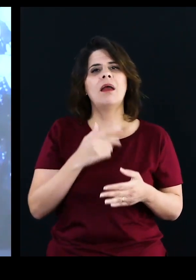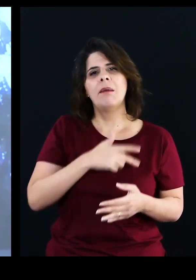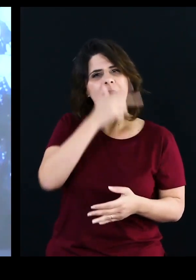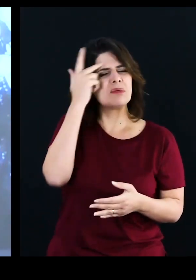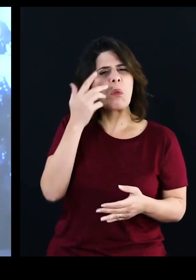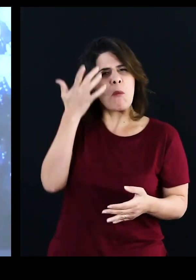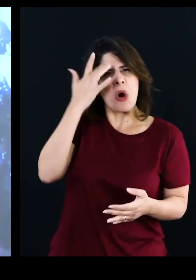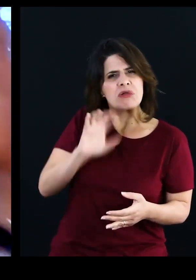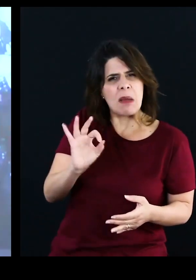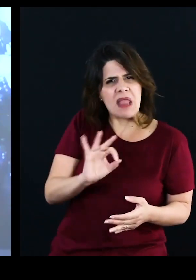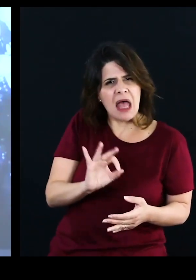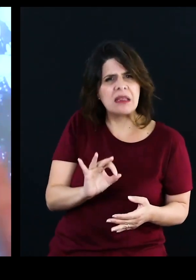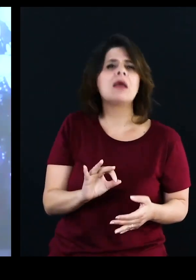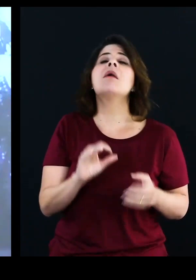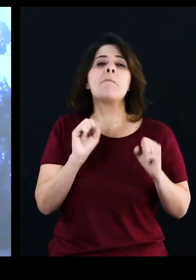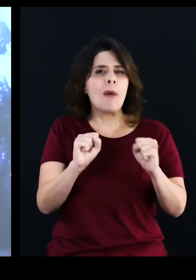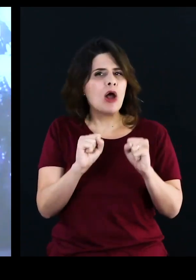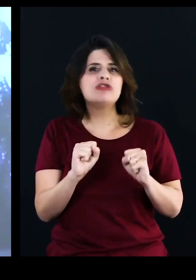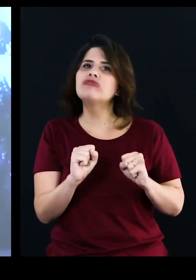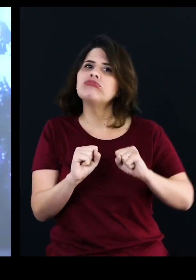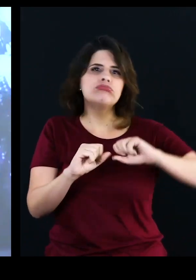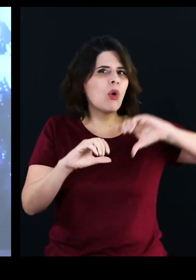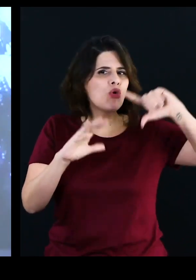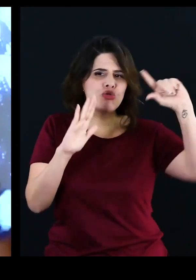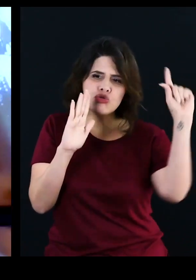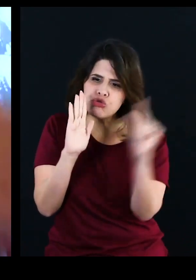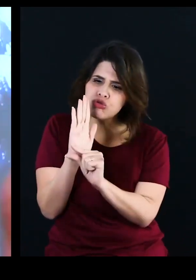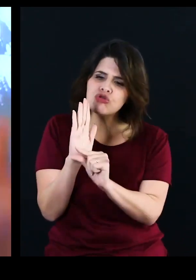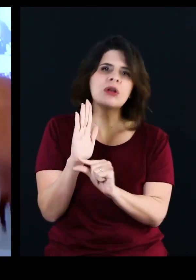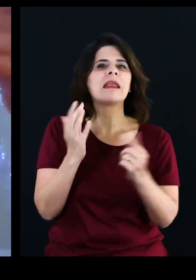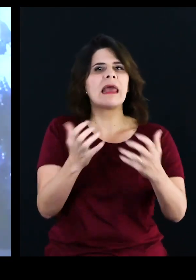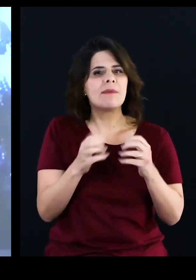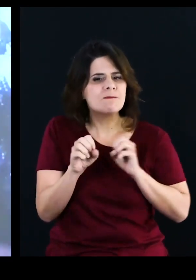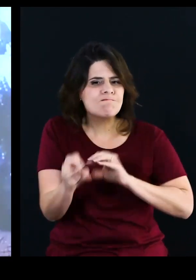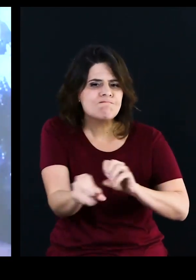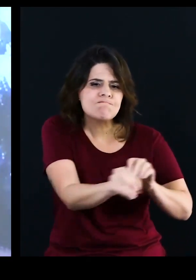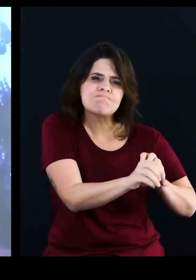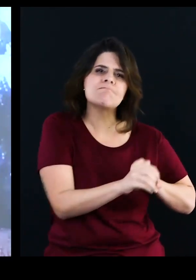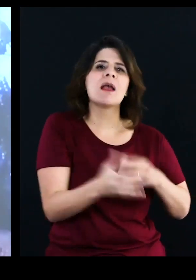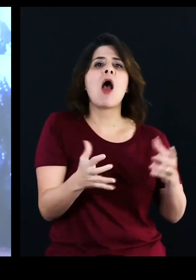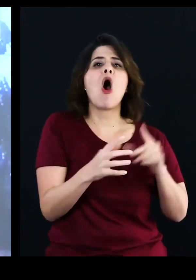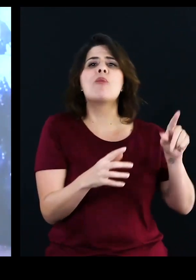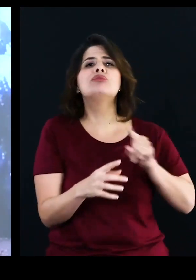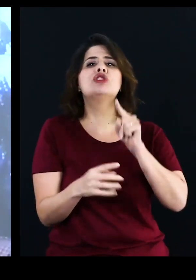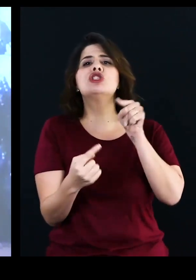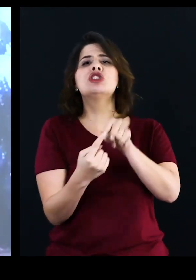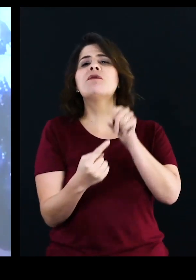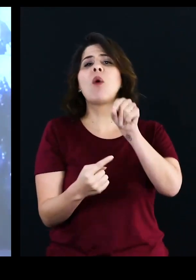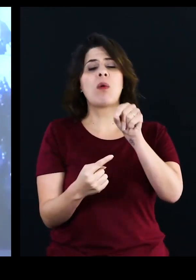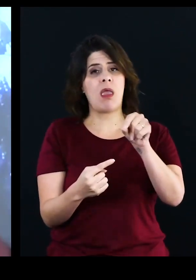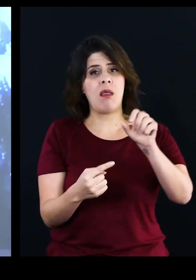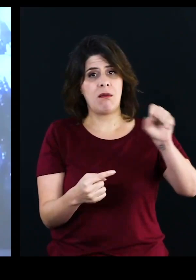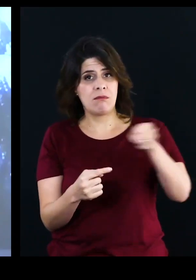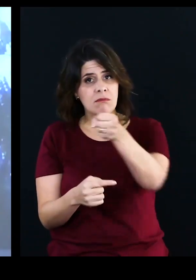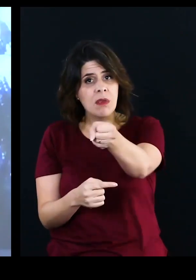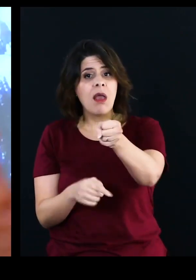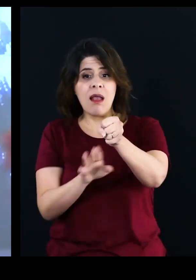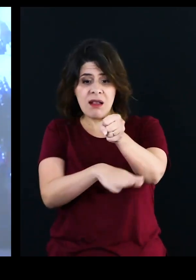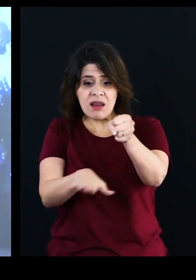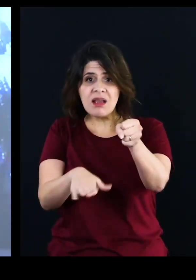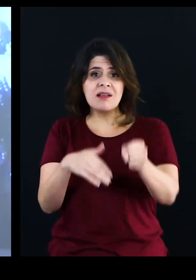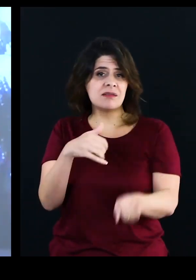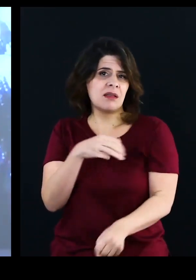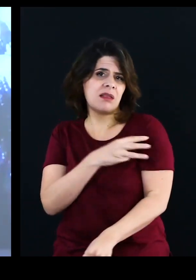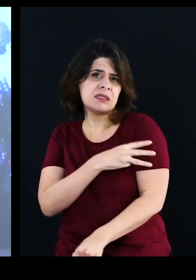do Maranhão, com o objetivo de ter a criança na terceira e quarta série aprendendo na idade certa, em parceria